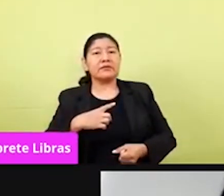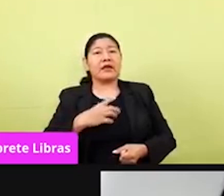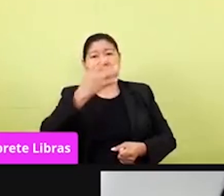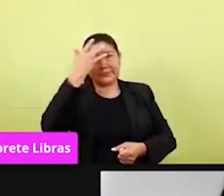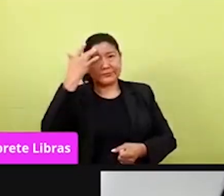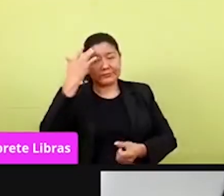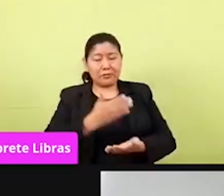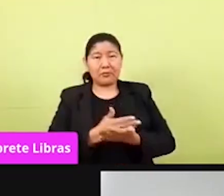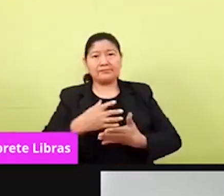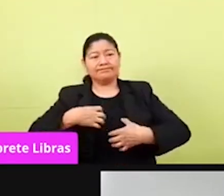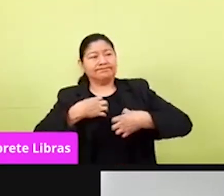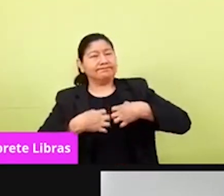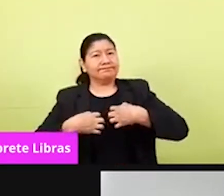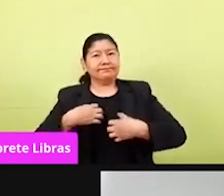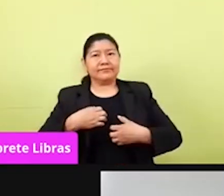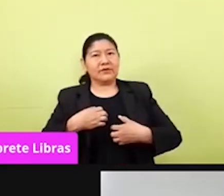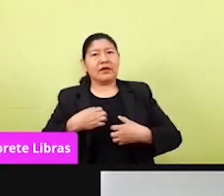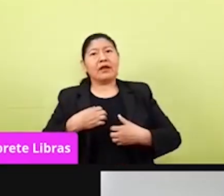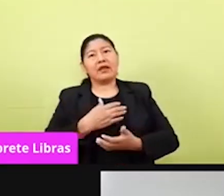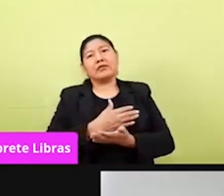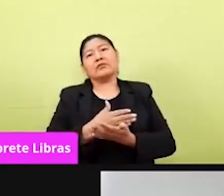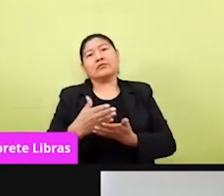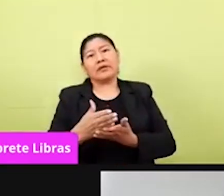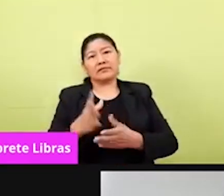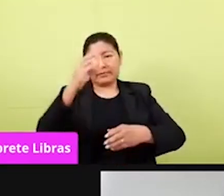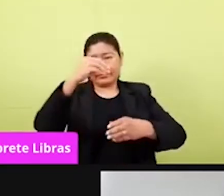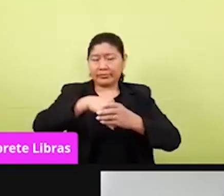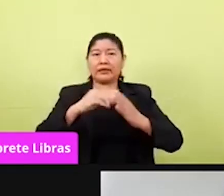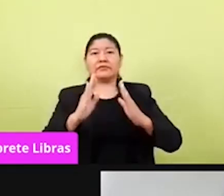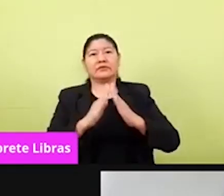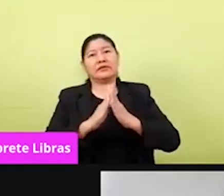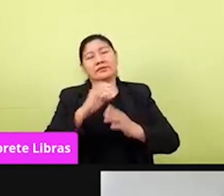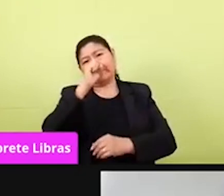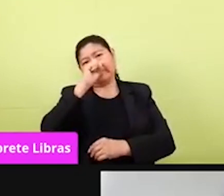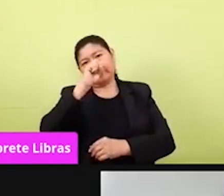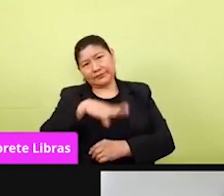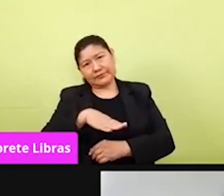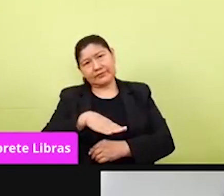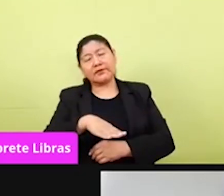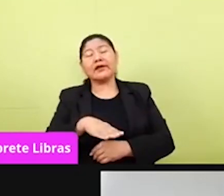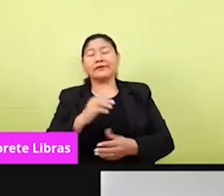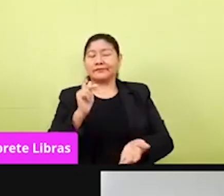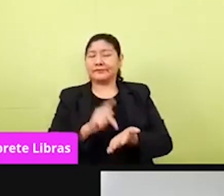dessas violências que ocorrem dentro de casa. E, infelizmente, a mulher é, sim, o lado mais vulnerável.